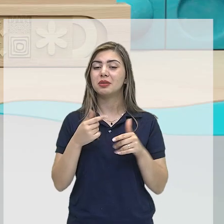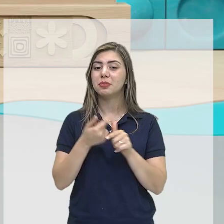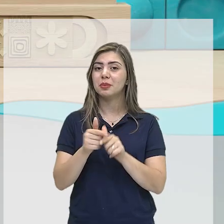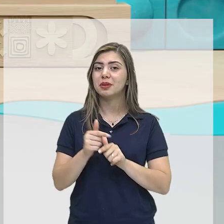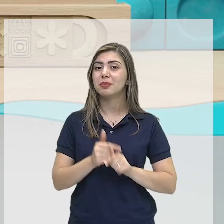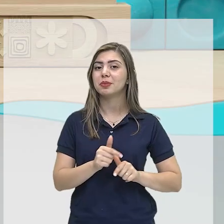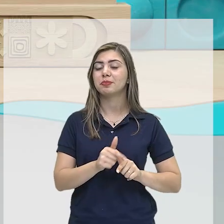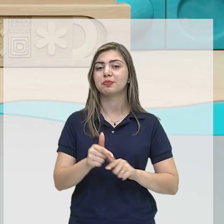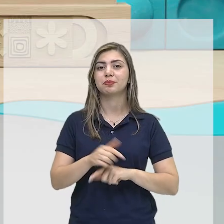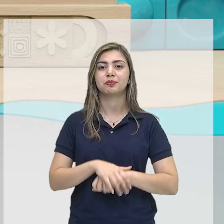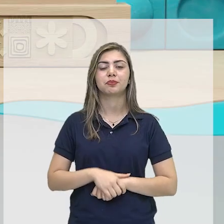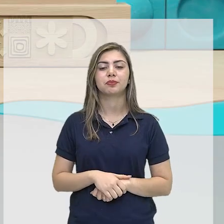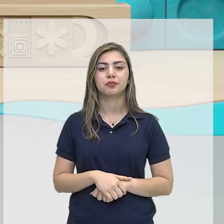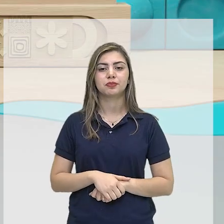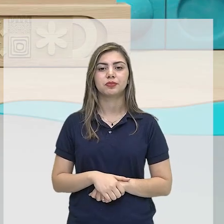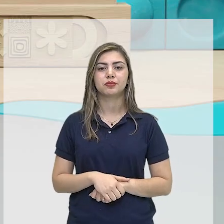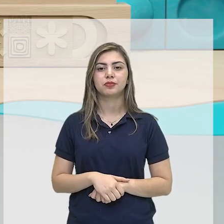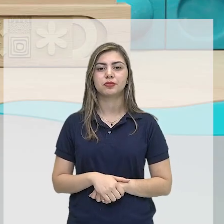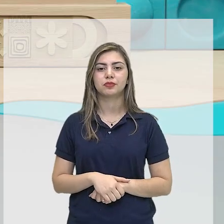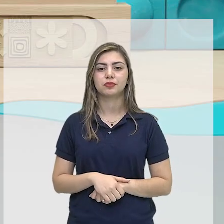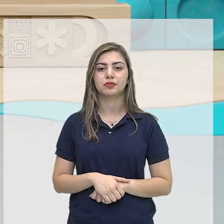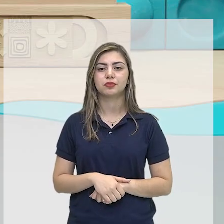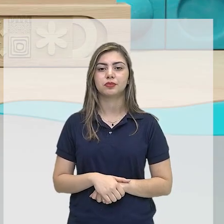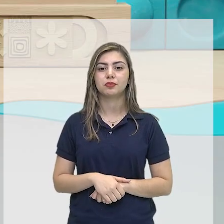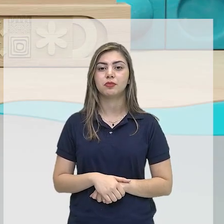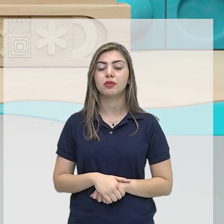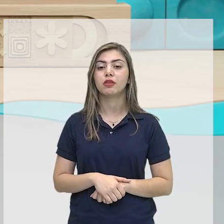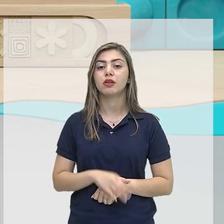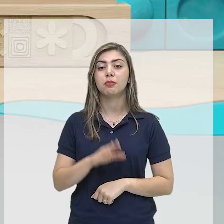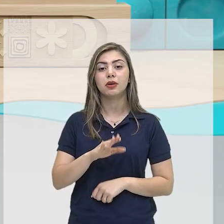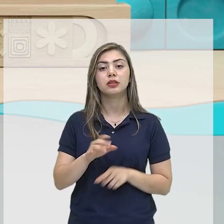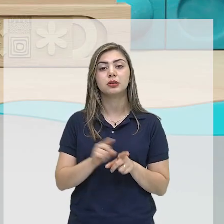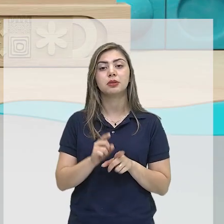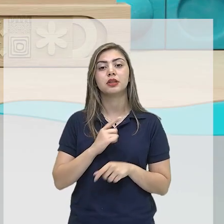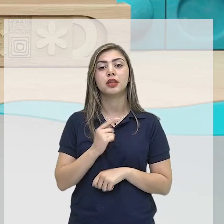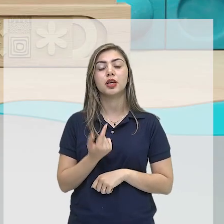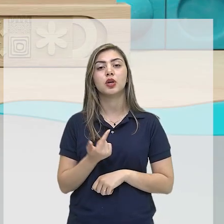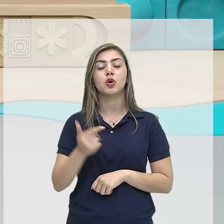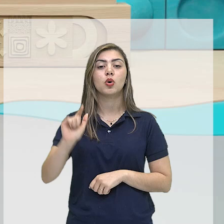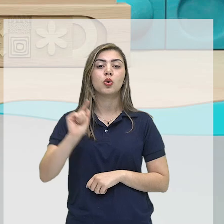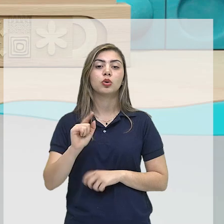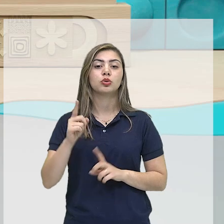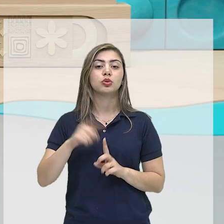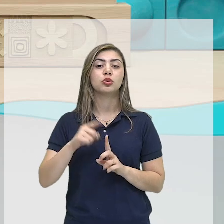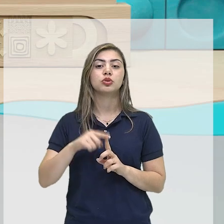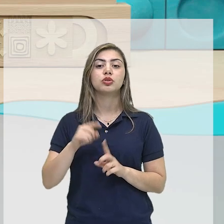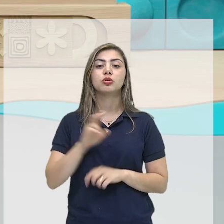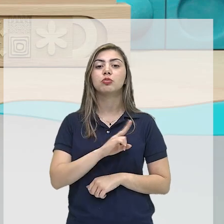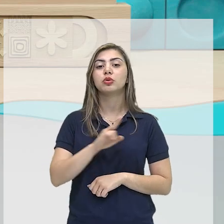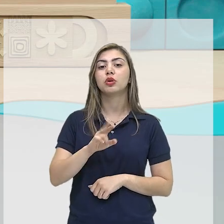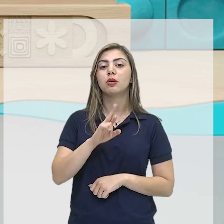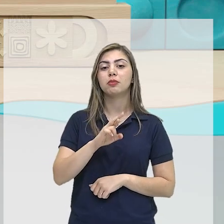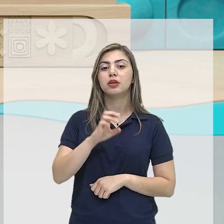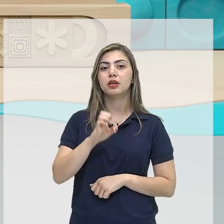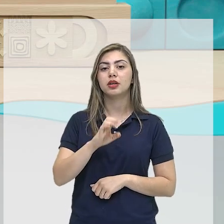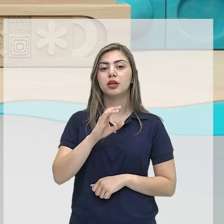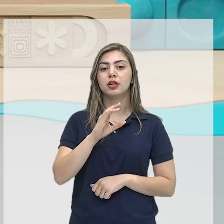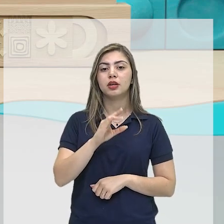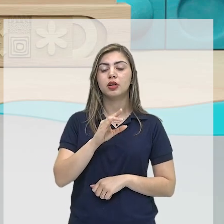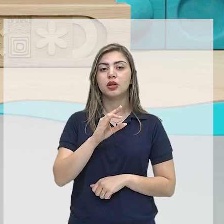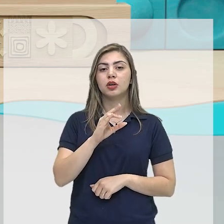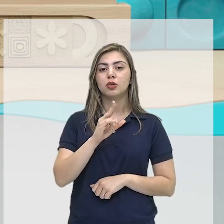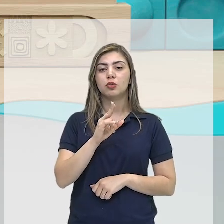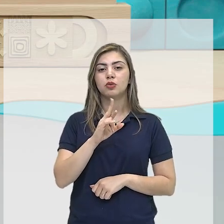desvio muito comum, que recebe o nome ali de recurvato ou hiperestendido, onde ultrapassa os 0 graus